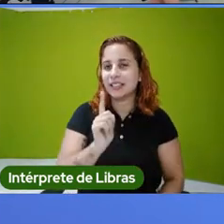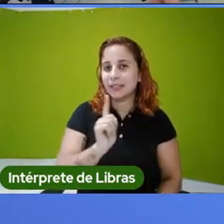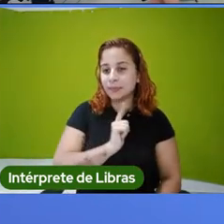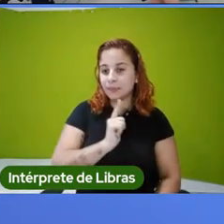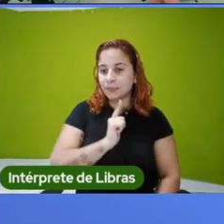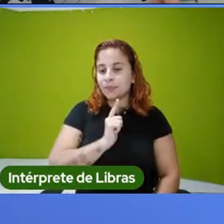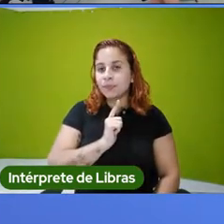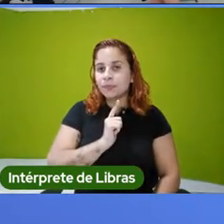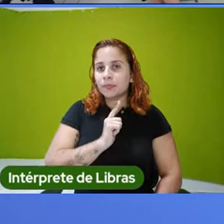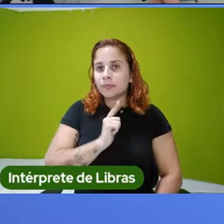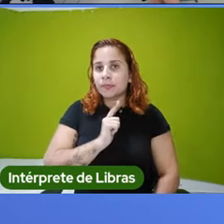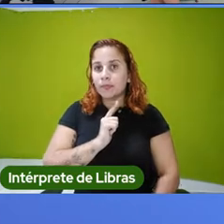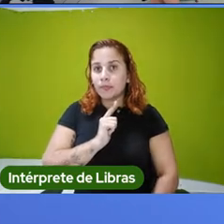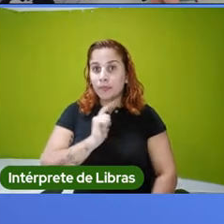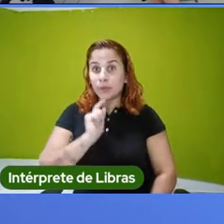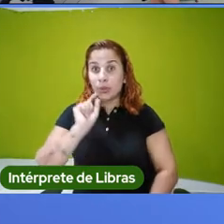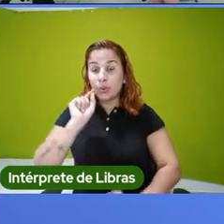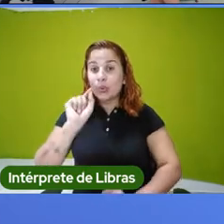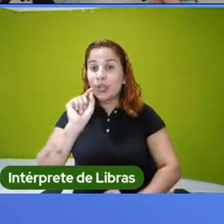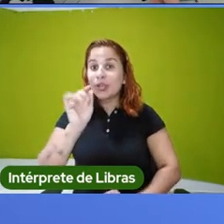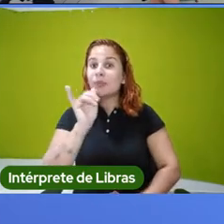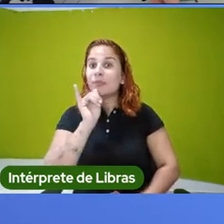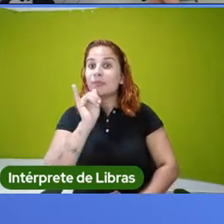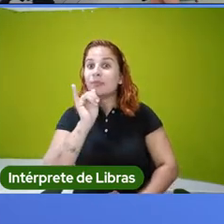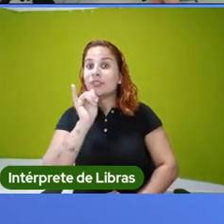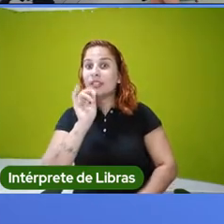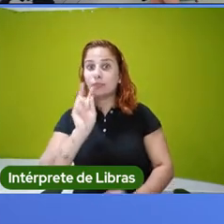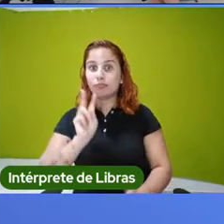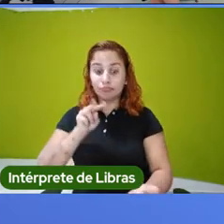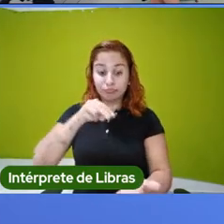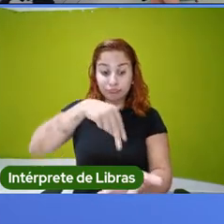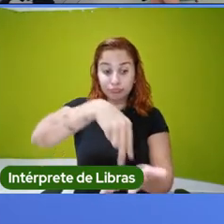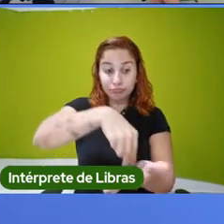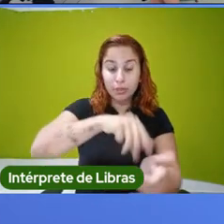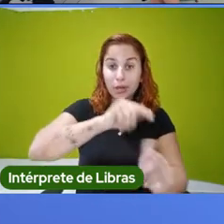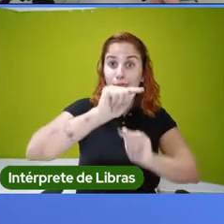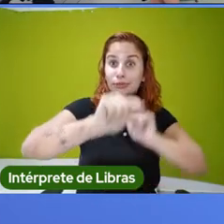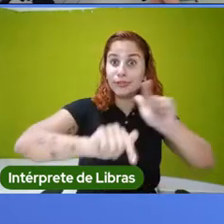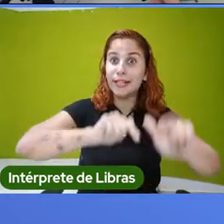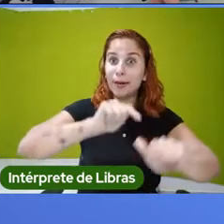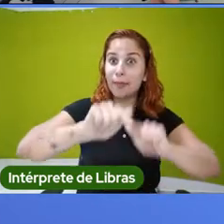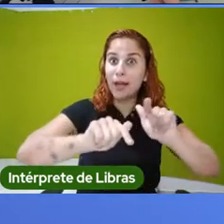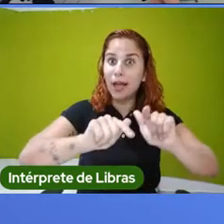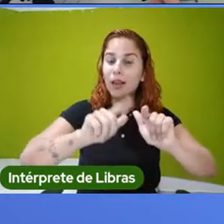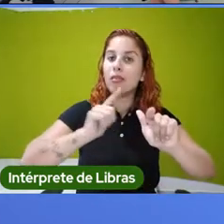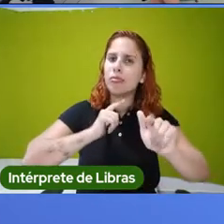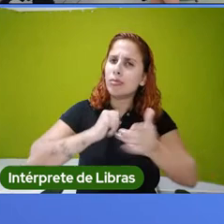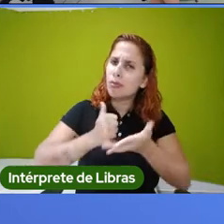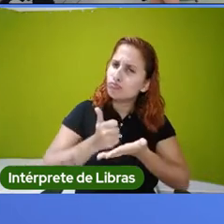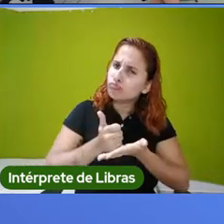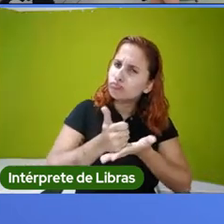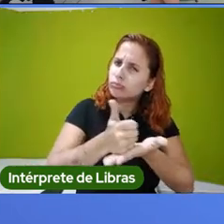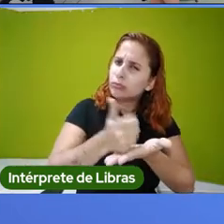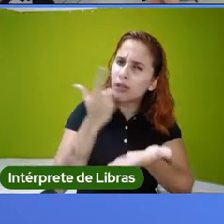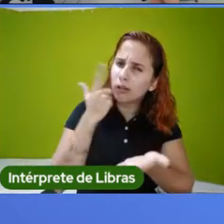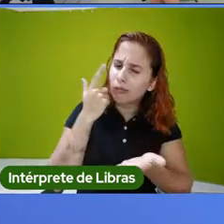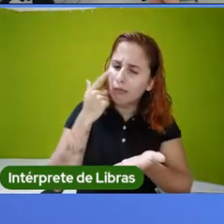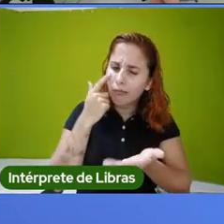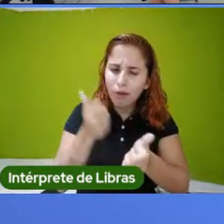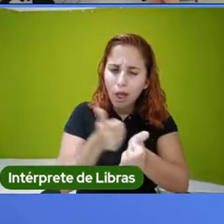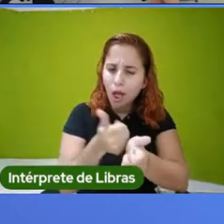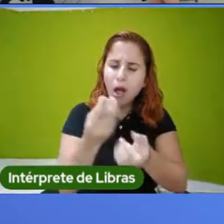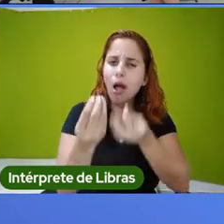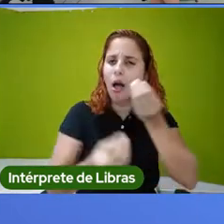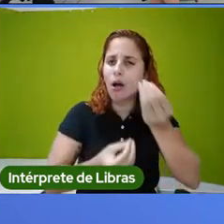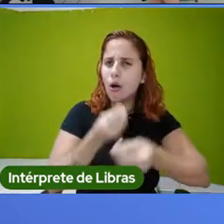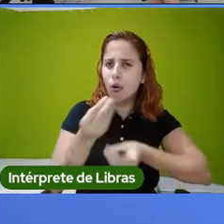trabalho, inclusive depois que a pessoa está incluída no mercado de trabalho, é preciso aí acompanhar esse